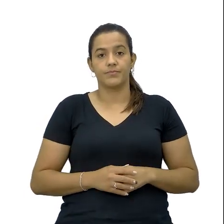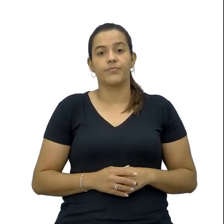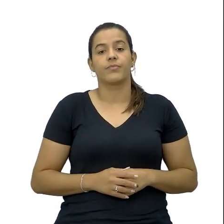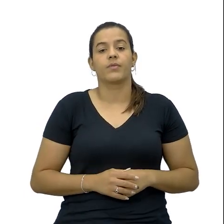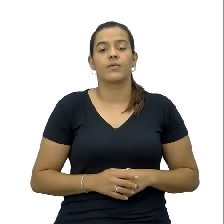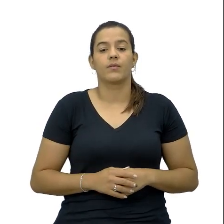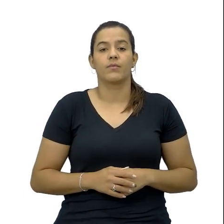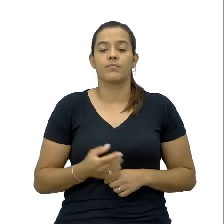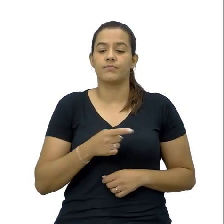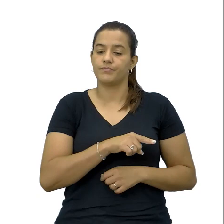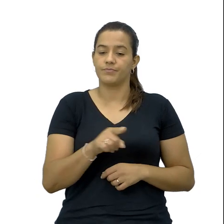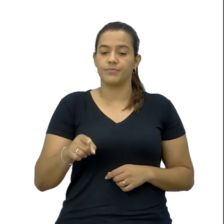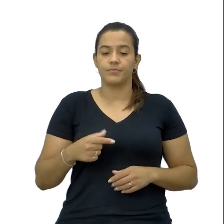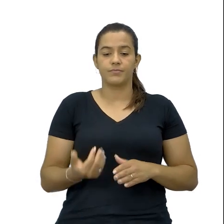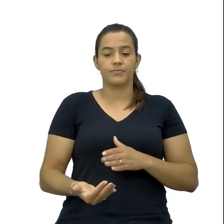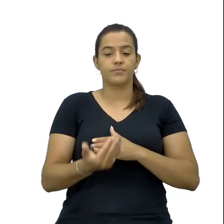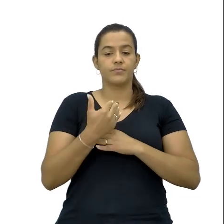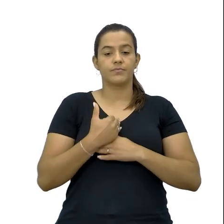são